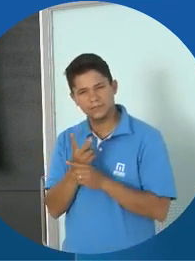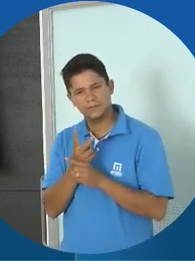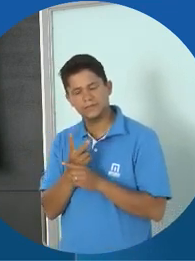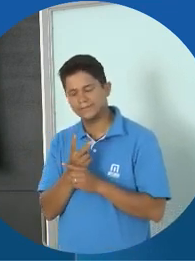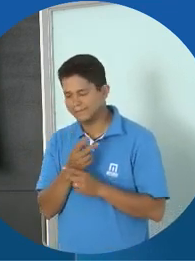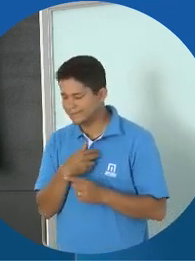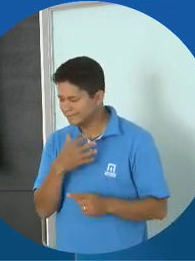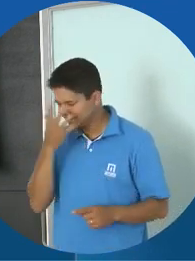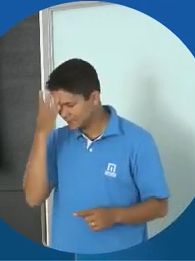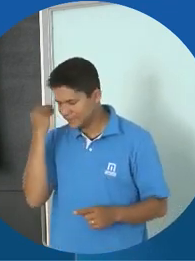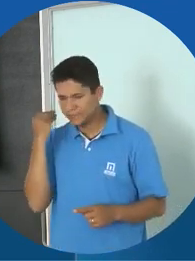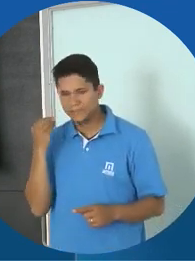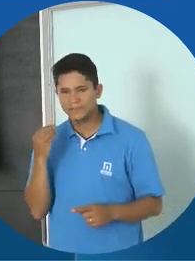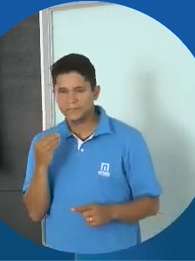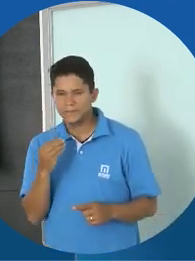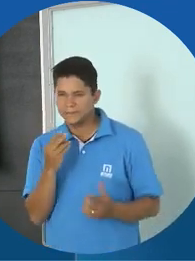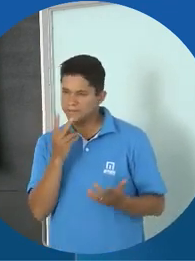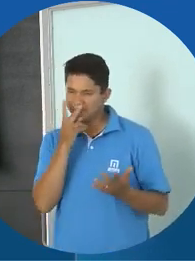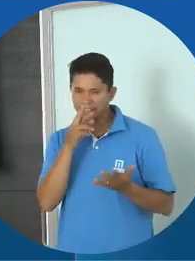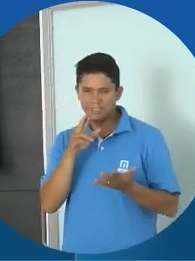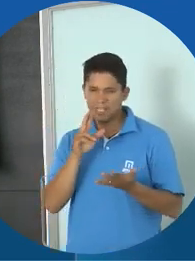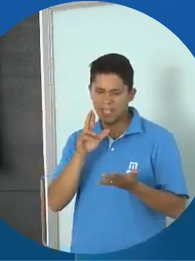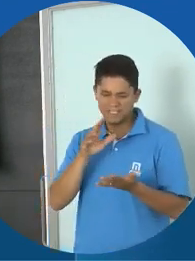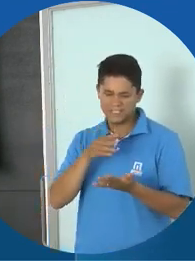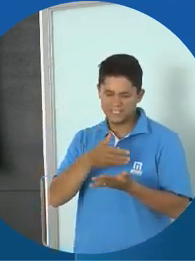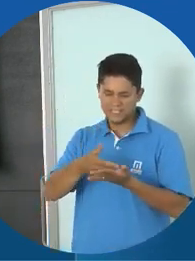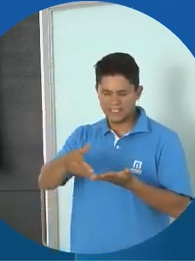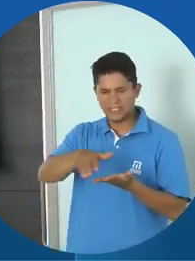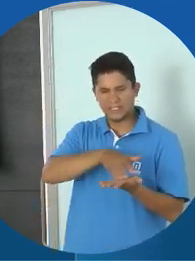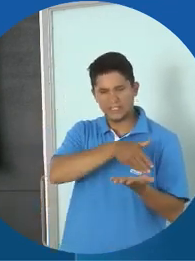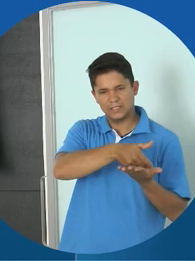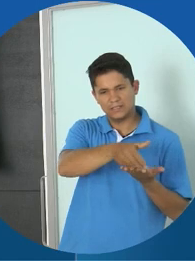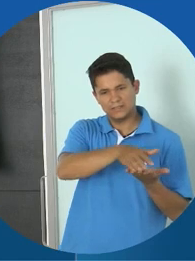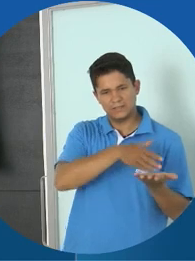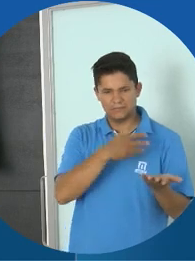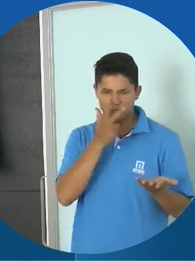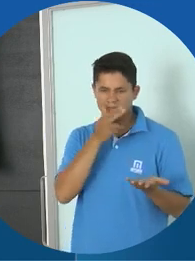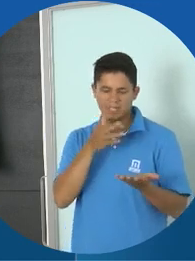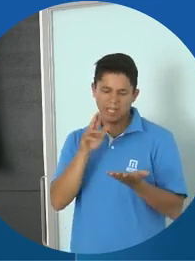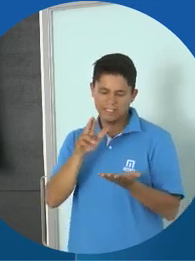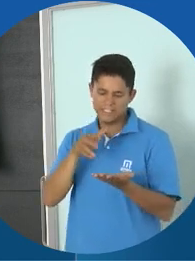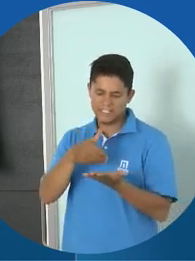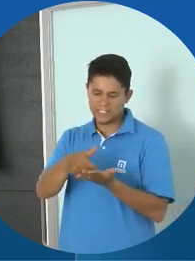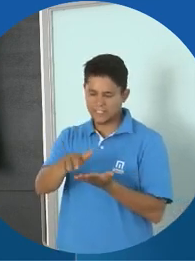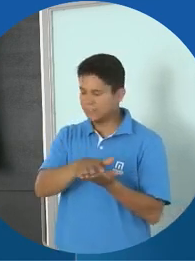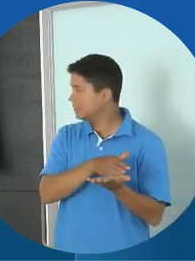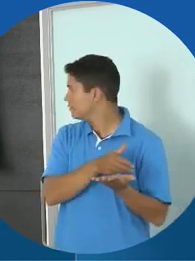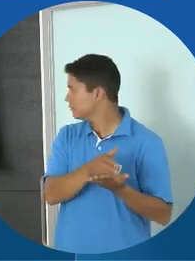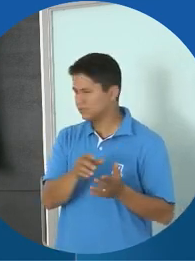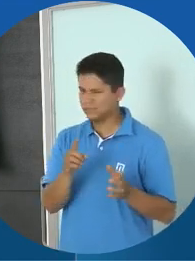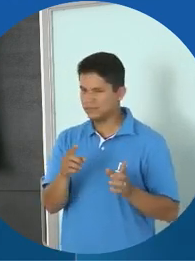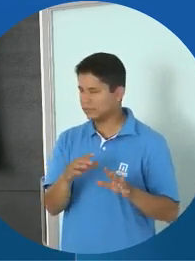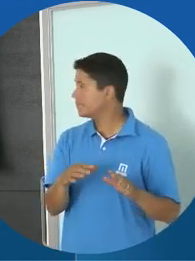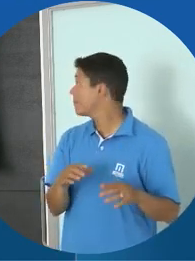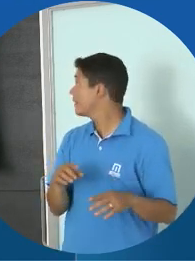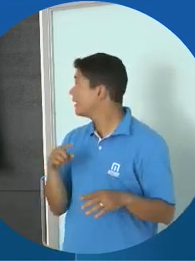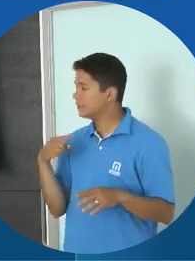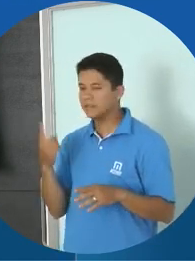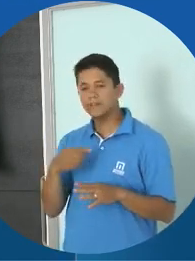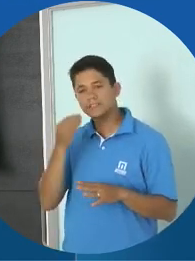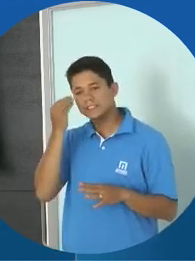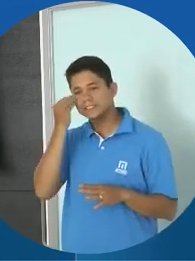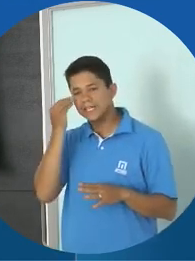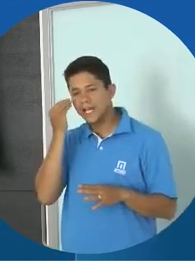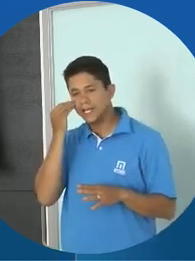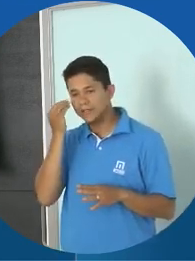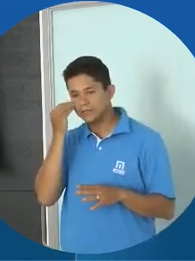novo. Em função disso, a gente dividiu essa apresentação justamente em ensaios que nós